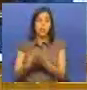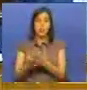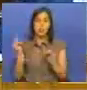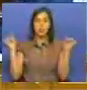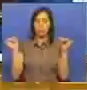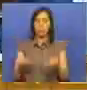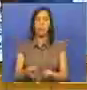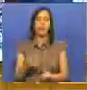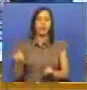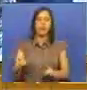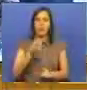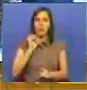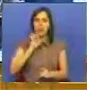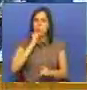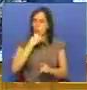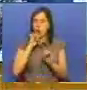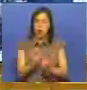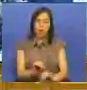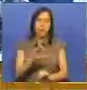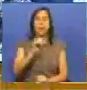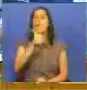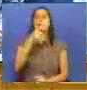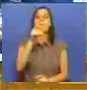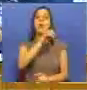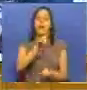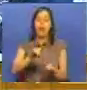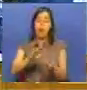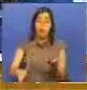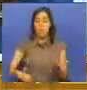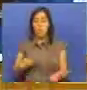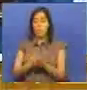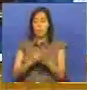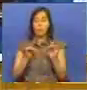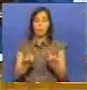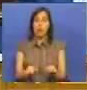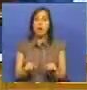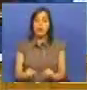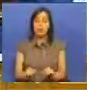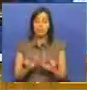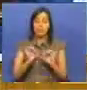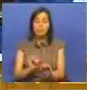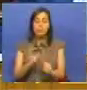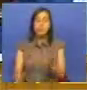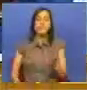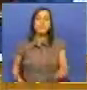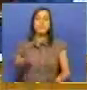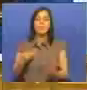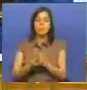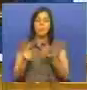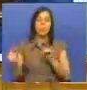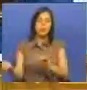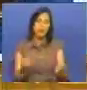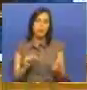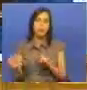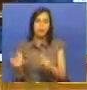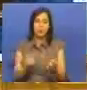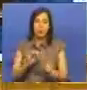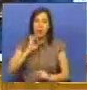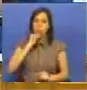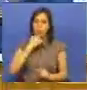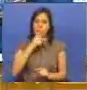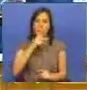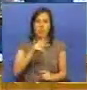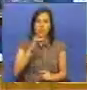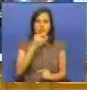vêm não são as do Código Bagão Félix. As propostas que aqui estão são as propostas que estão em discussão para o Código